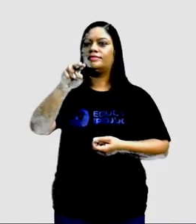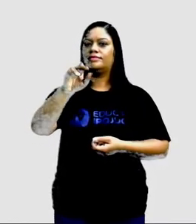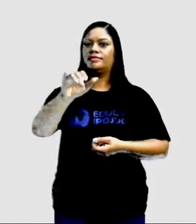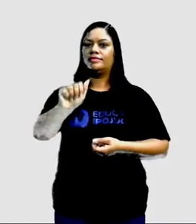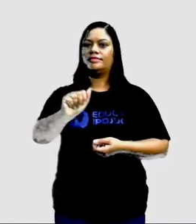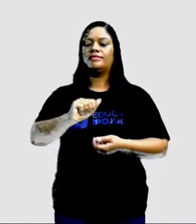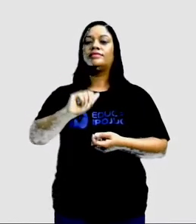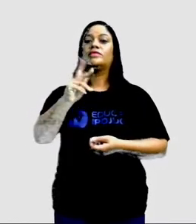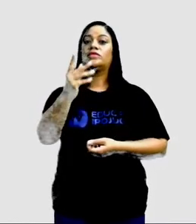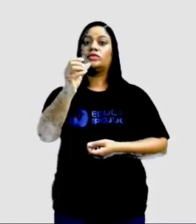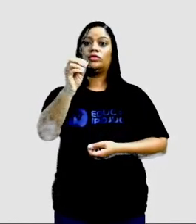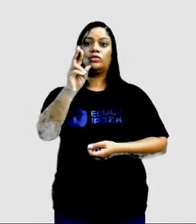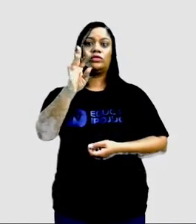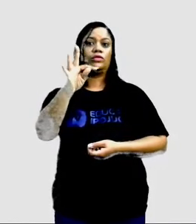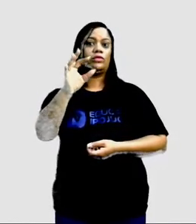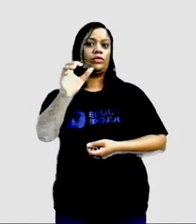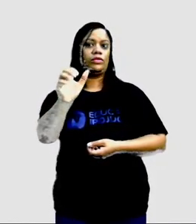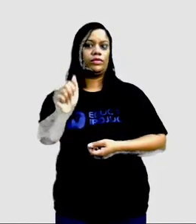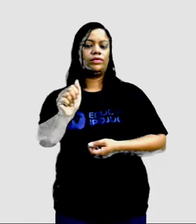hortinha,